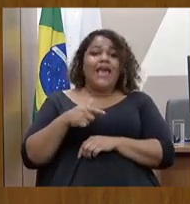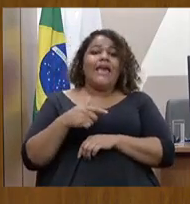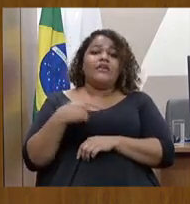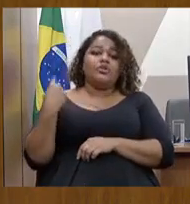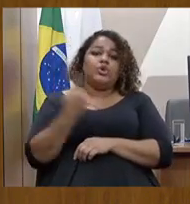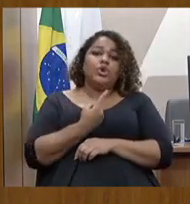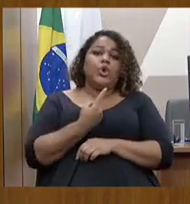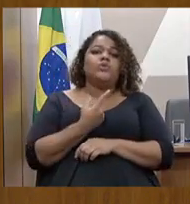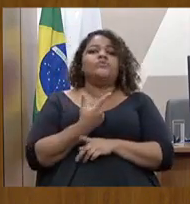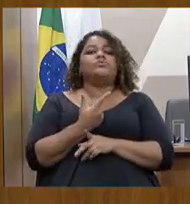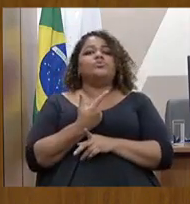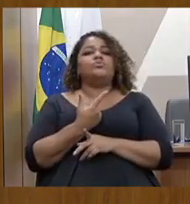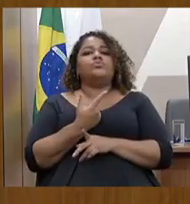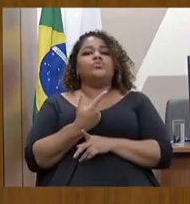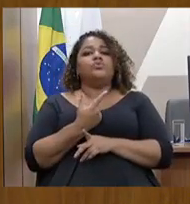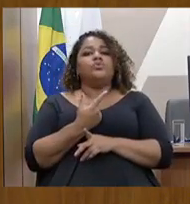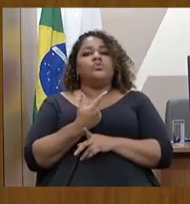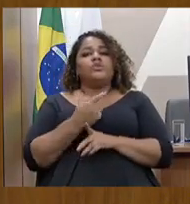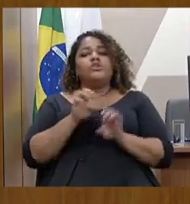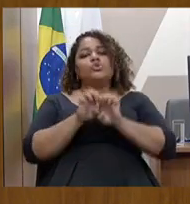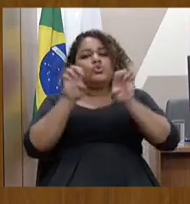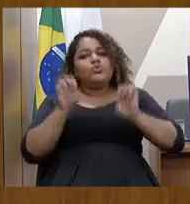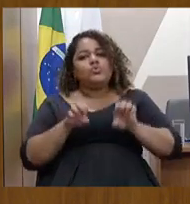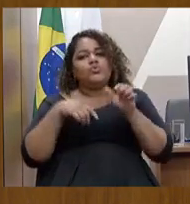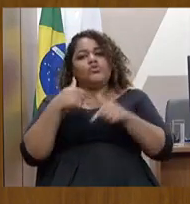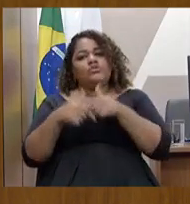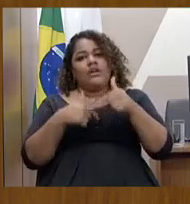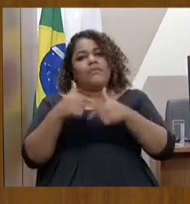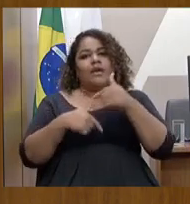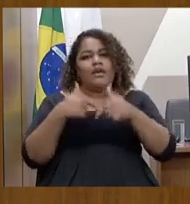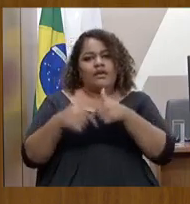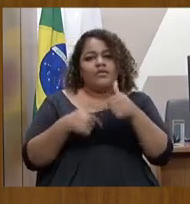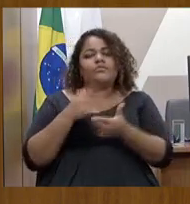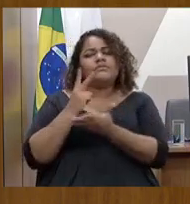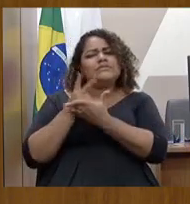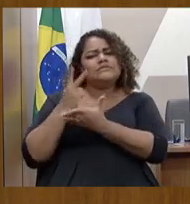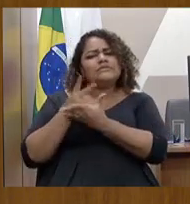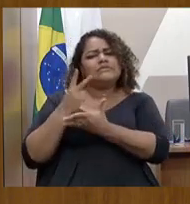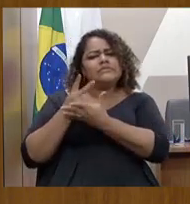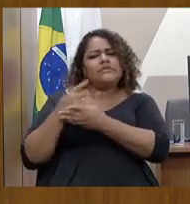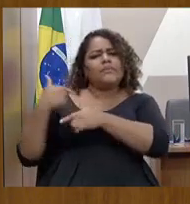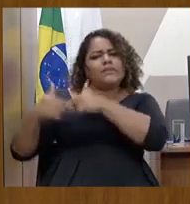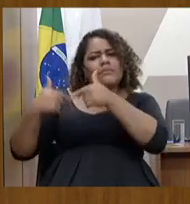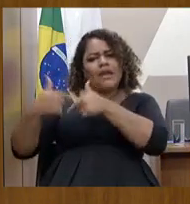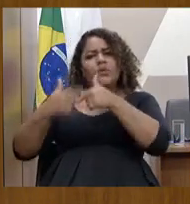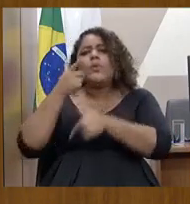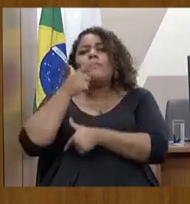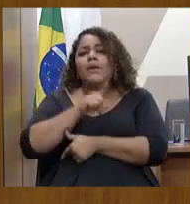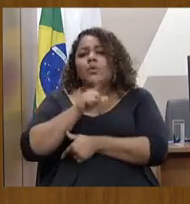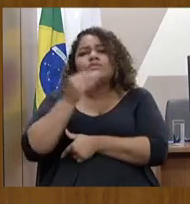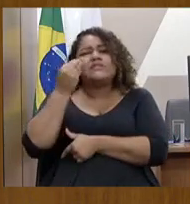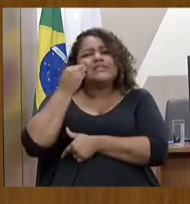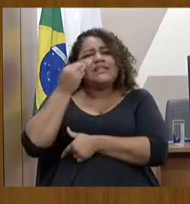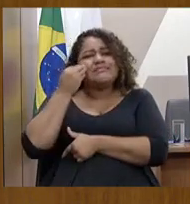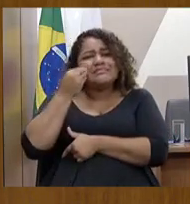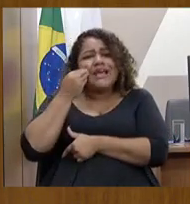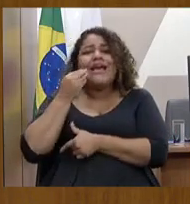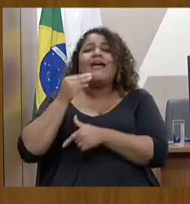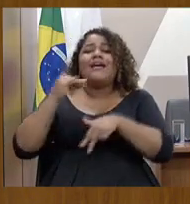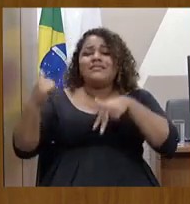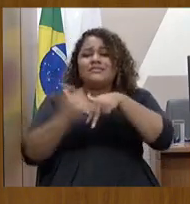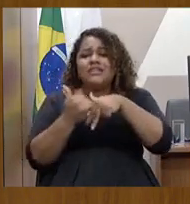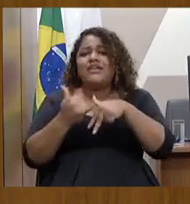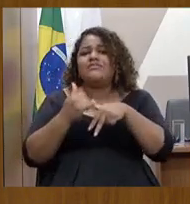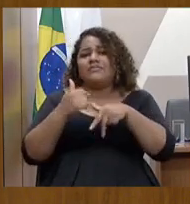para através das fiscalizações e atuação do Ministério Público do Trabalho a diminuição desses números o que que nós temos E aí também